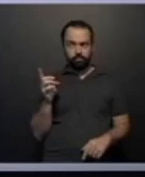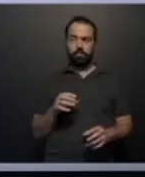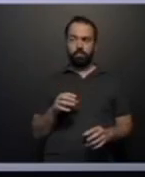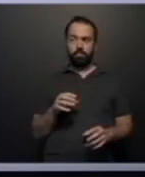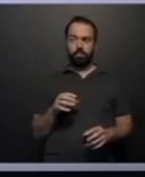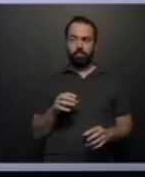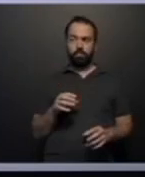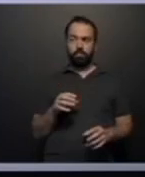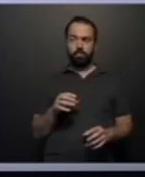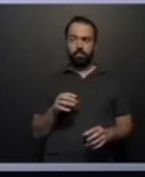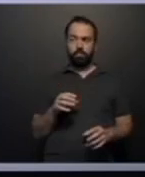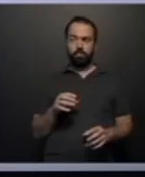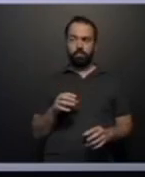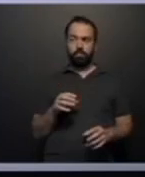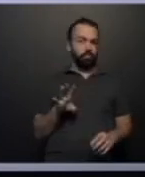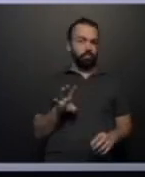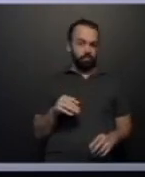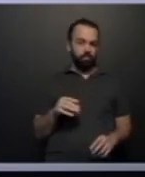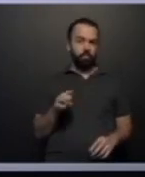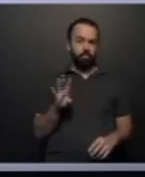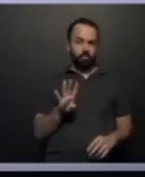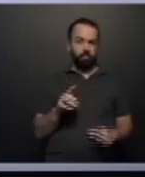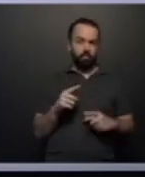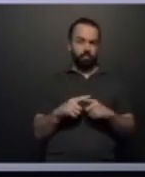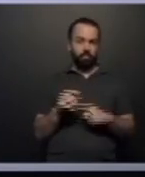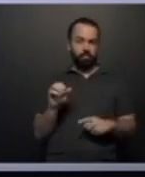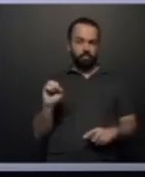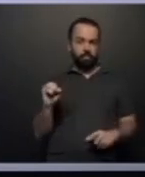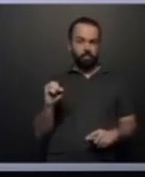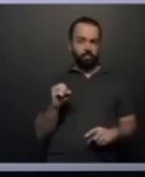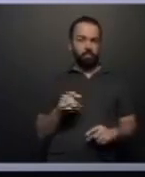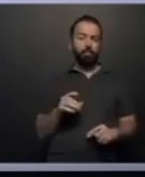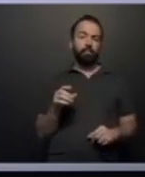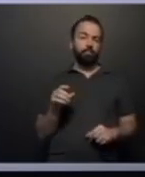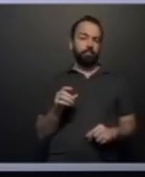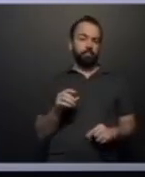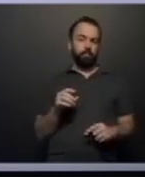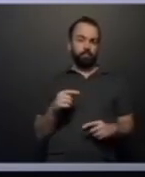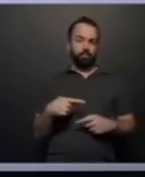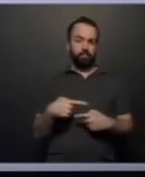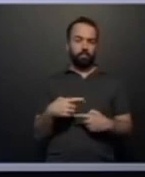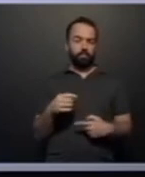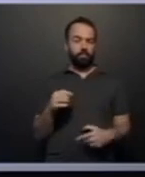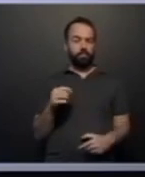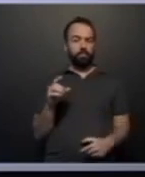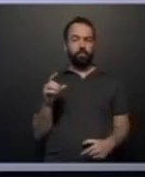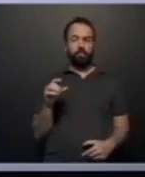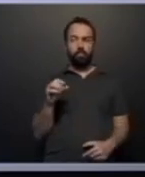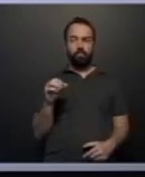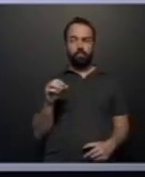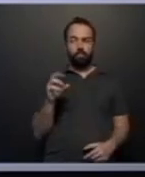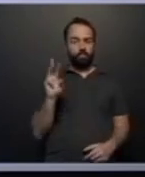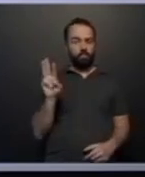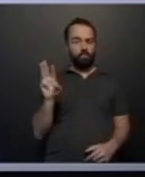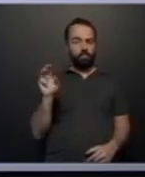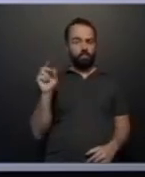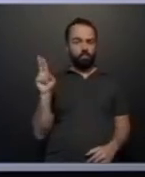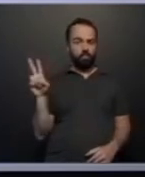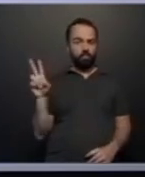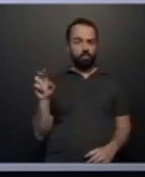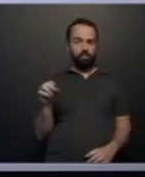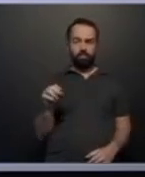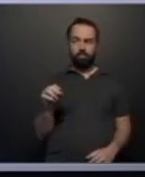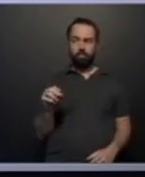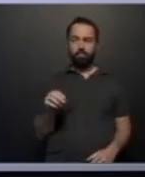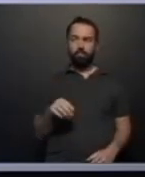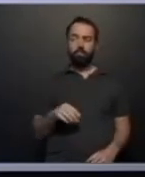cada byte tem 8 bits, 4 vezes 8, 32 bits para escrever a palavra bola, ou uma palavra qualquer com